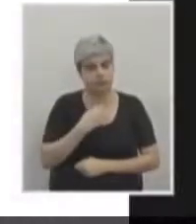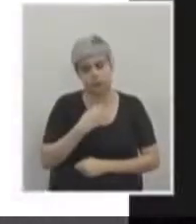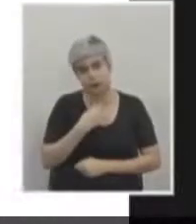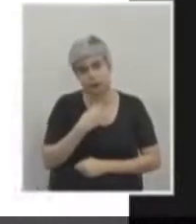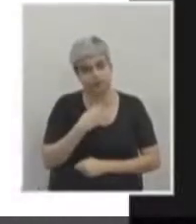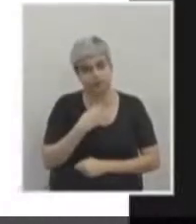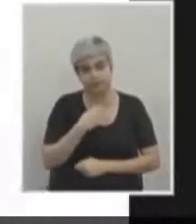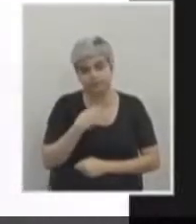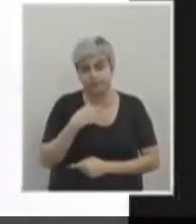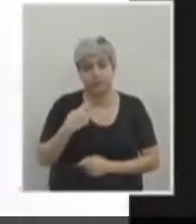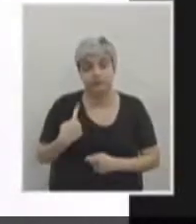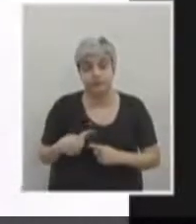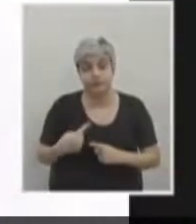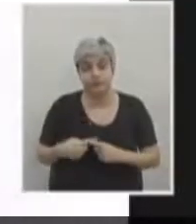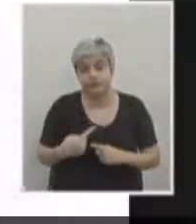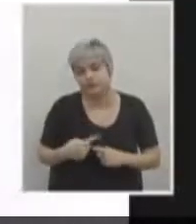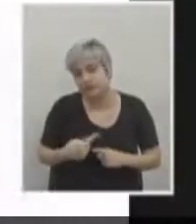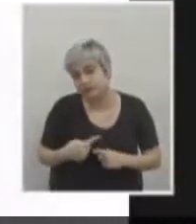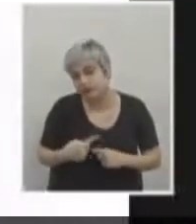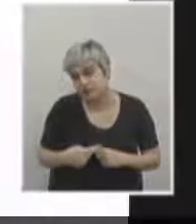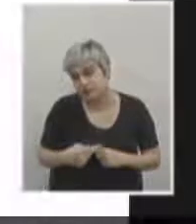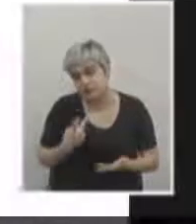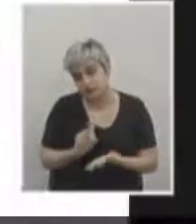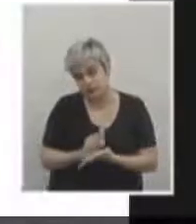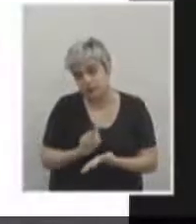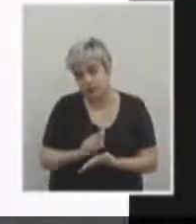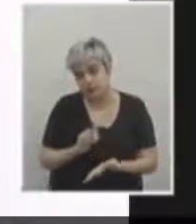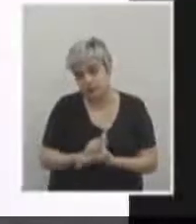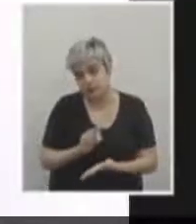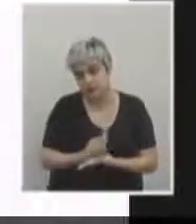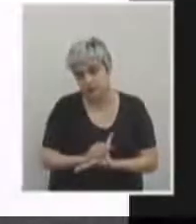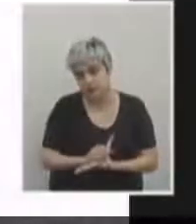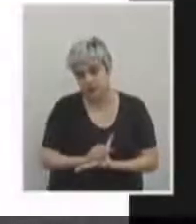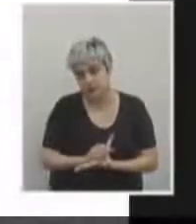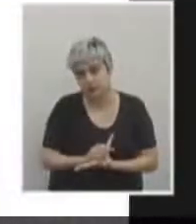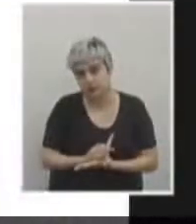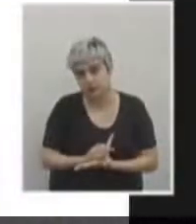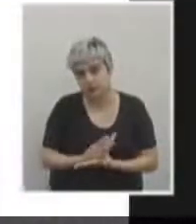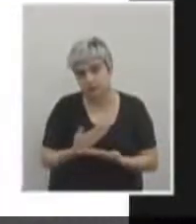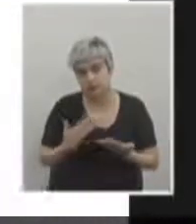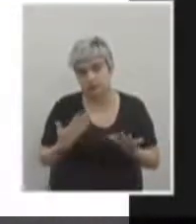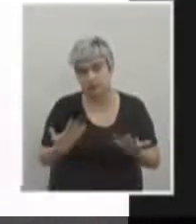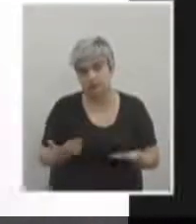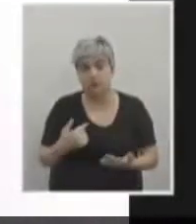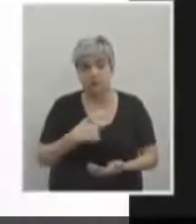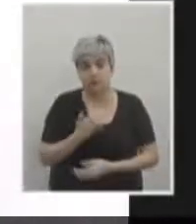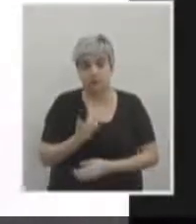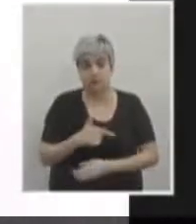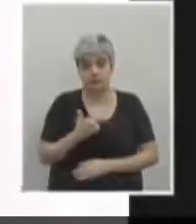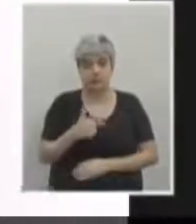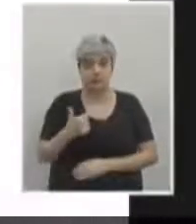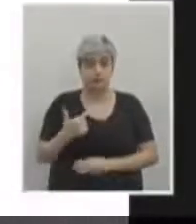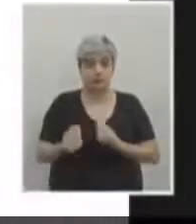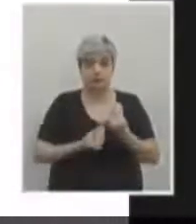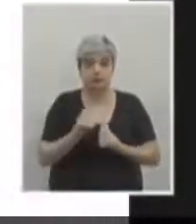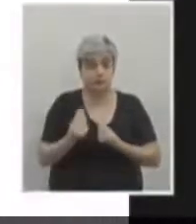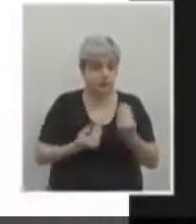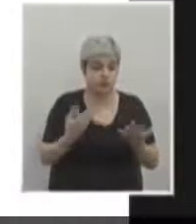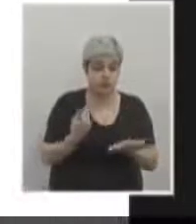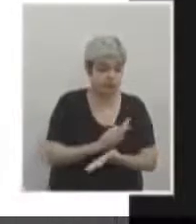isso, porque ele assegura para 2 vagas. E eu não tenho esse concurso para essas duas